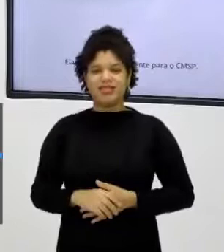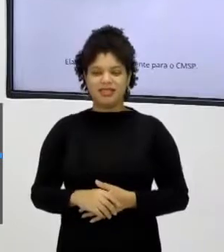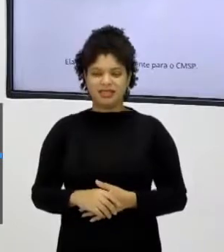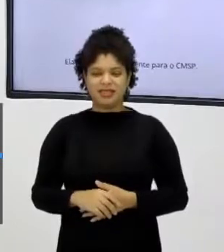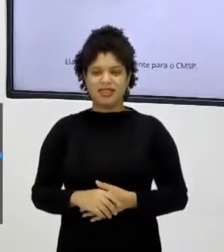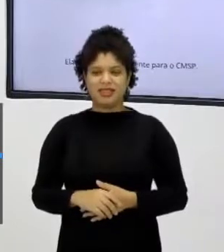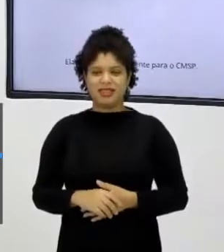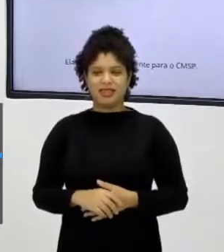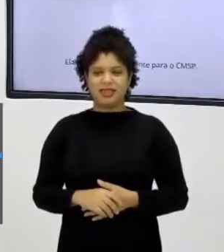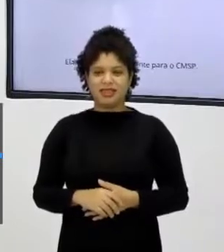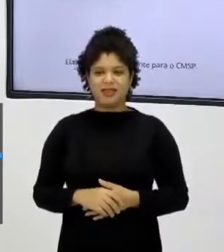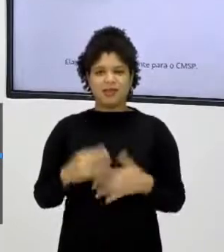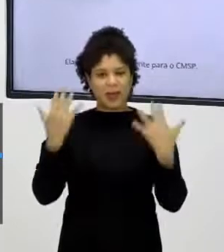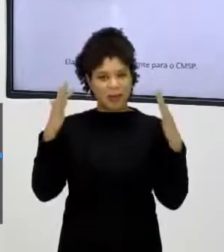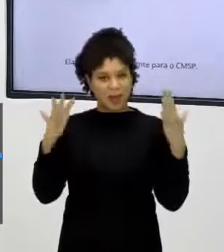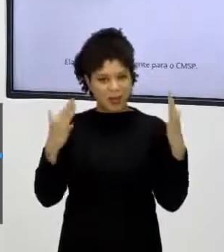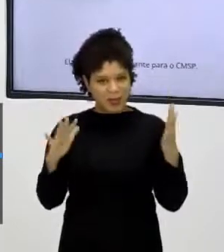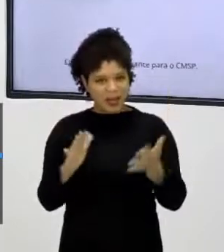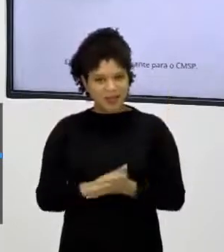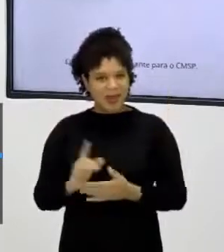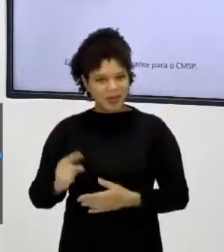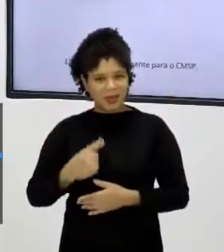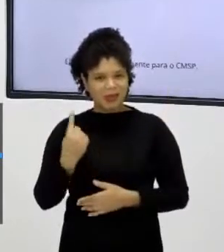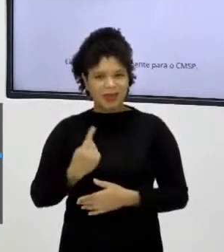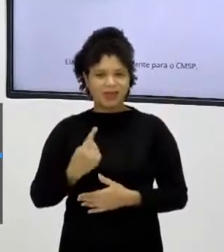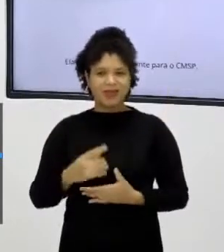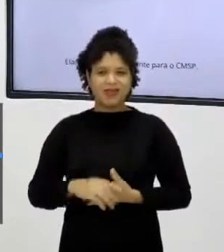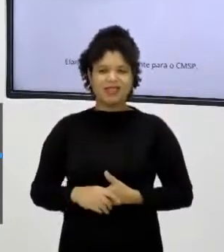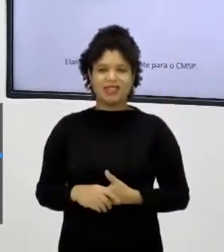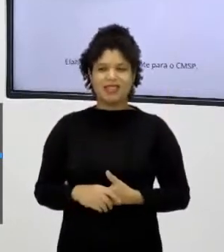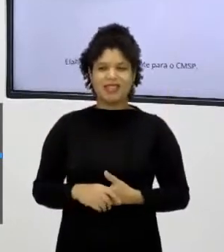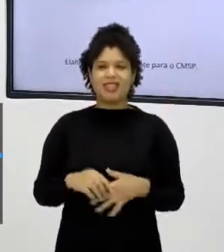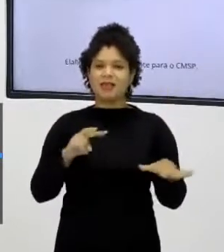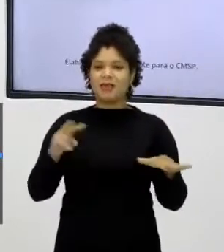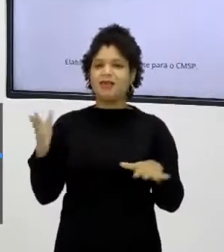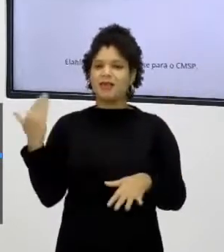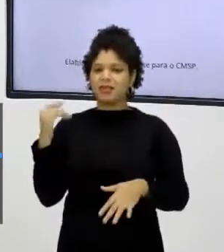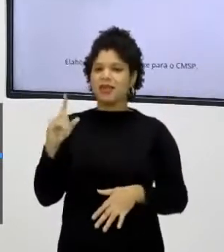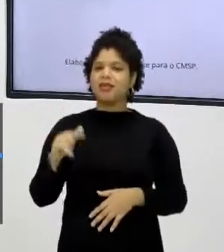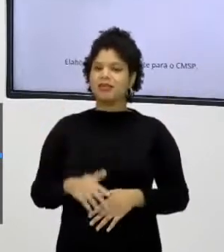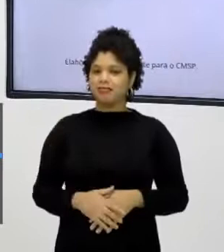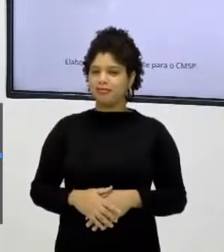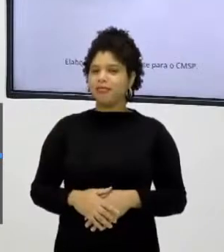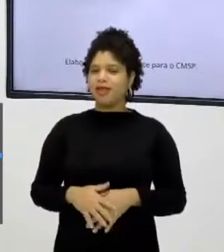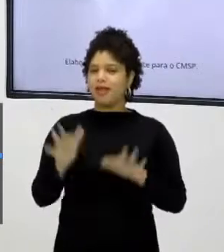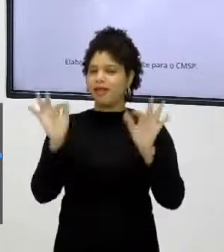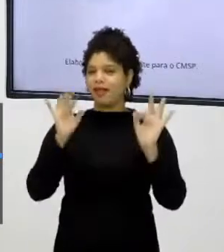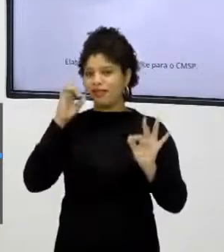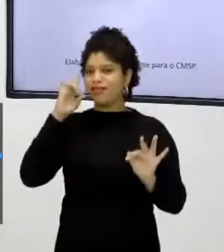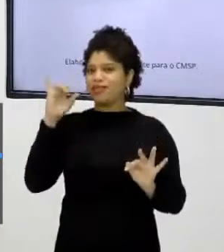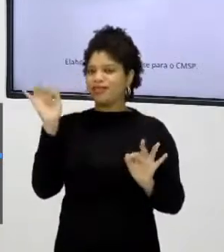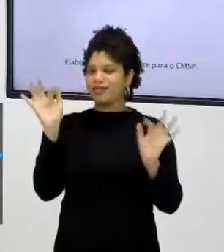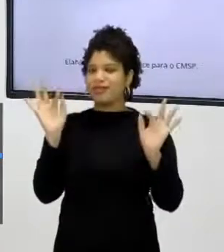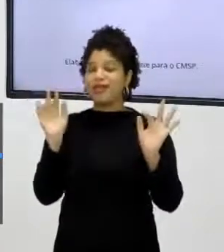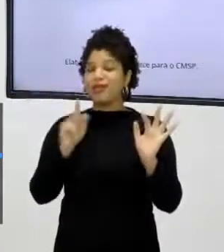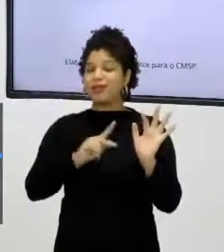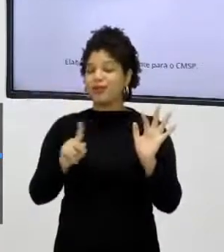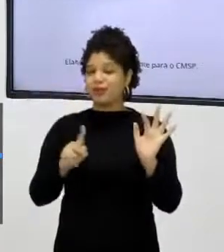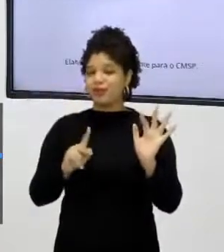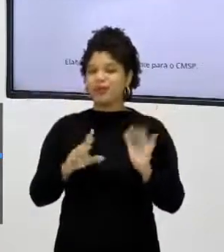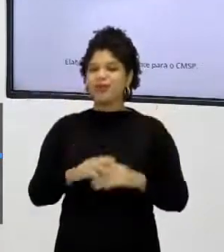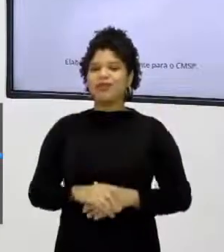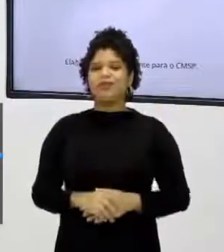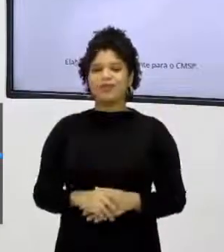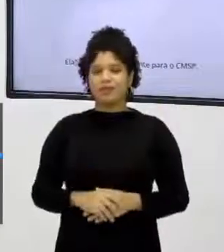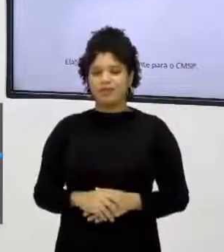dia do professor, parabéns professor João para todos nós aí. Semana passada fizemos, né, comemoramos aí nosso dia. Sério, professor? Como é que